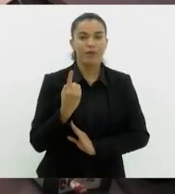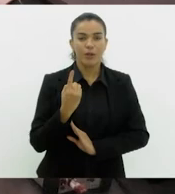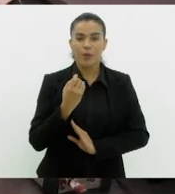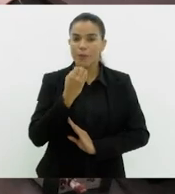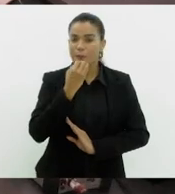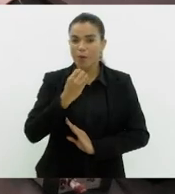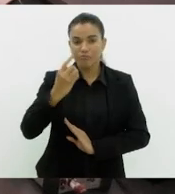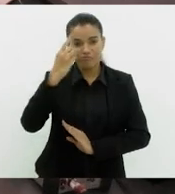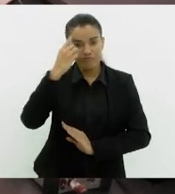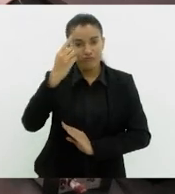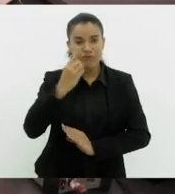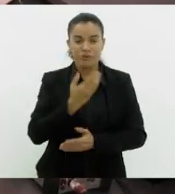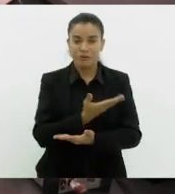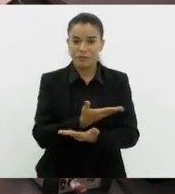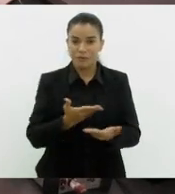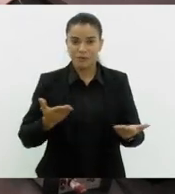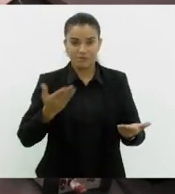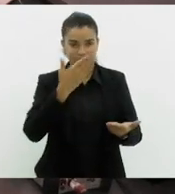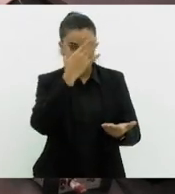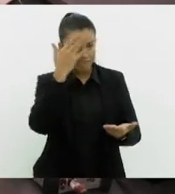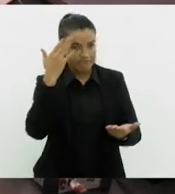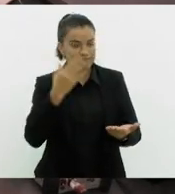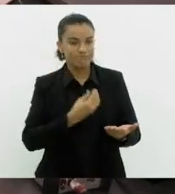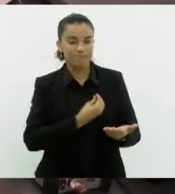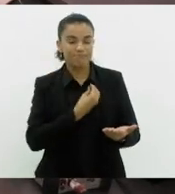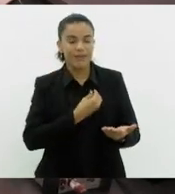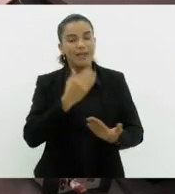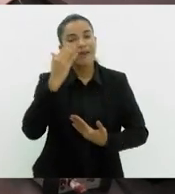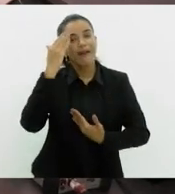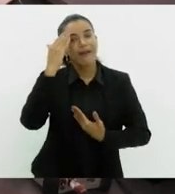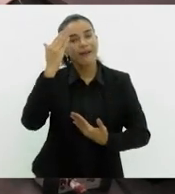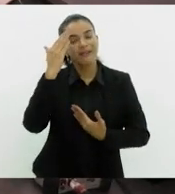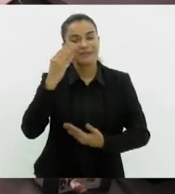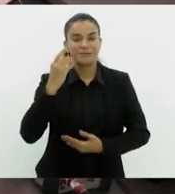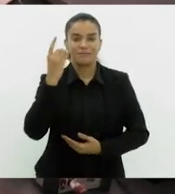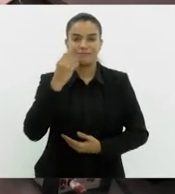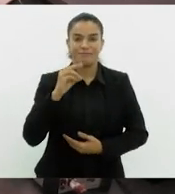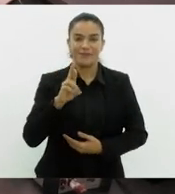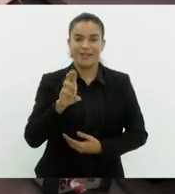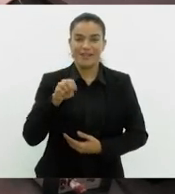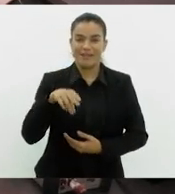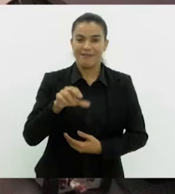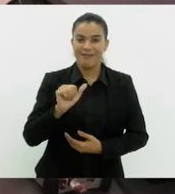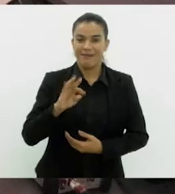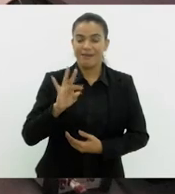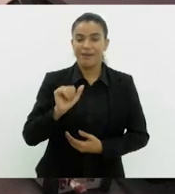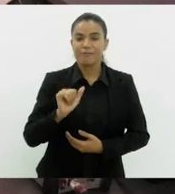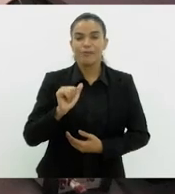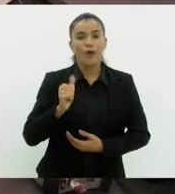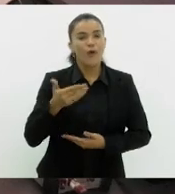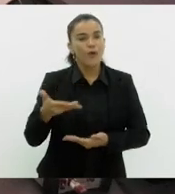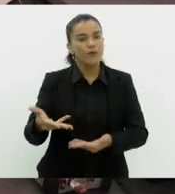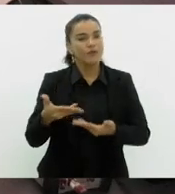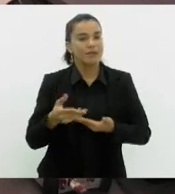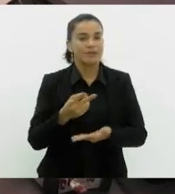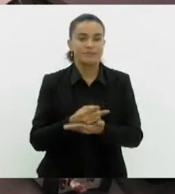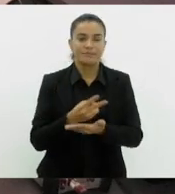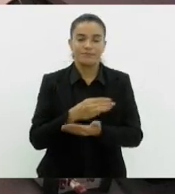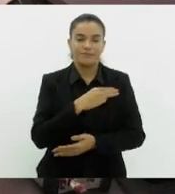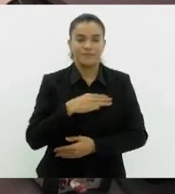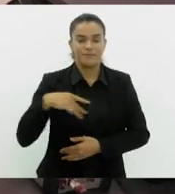bom dia a todas as pessoas que estão aqui presentes e agradecer, deputada Renata, por sempre chamar o Ministério Público